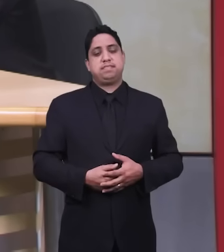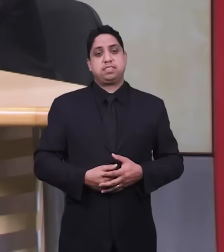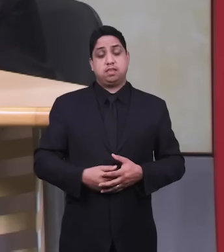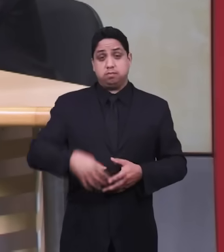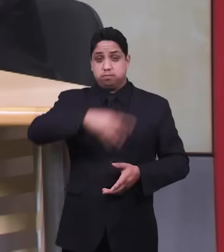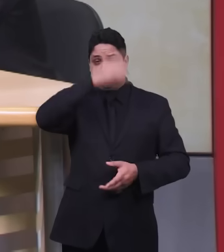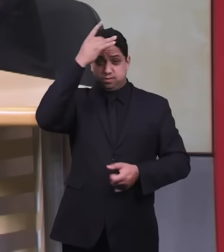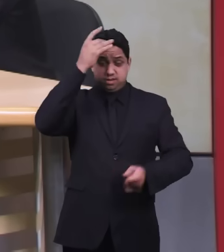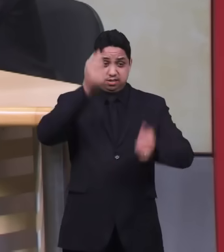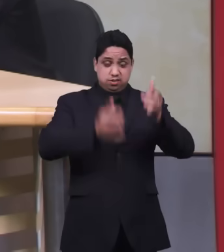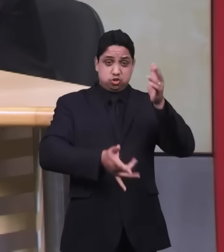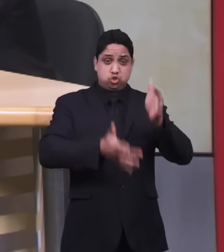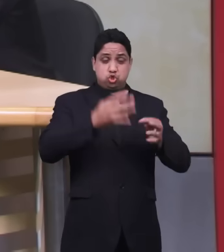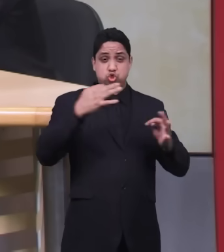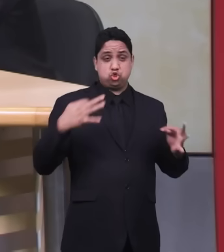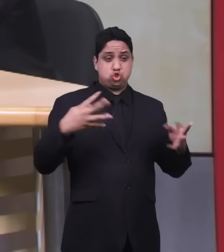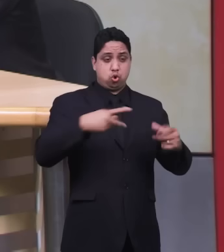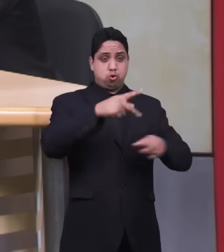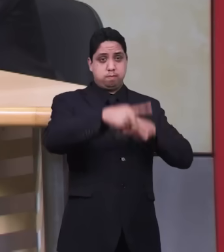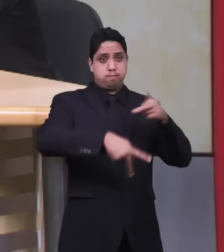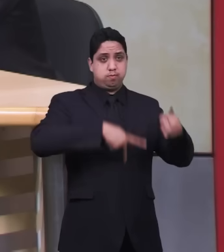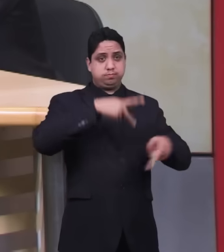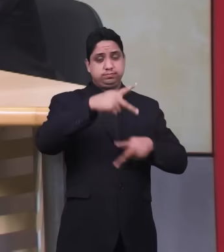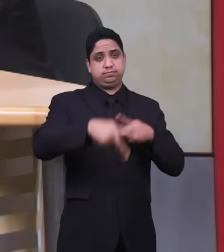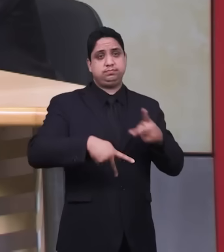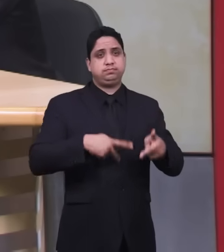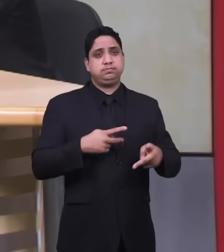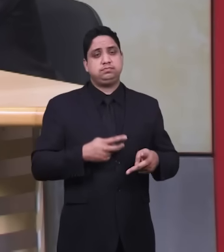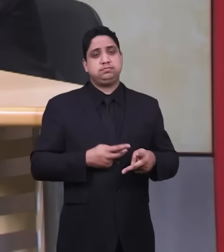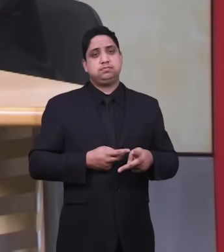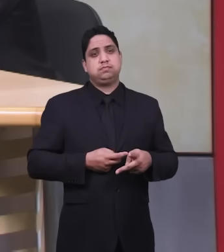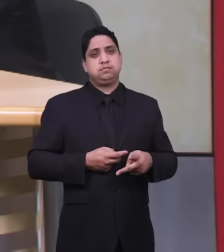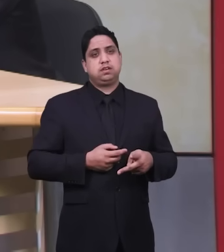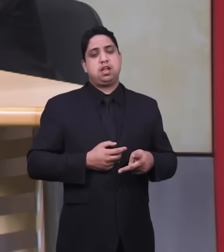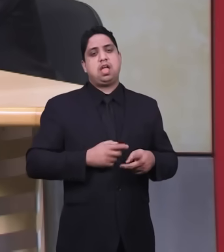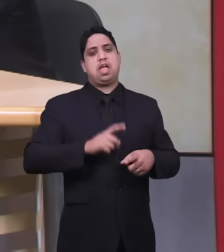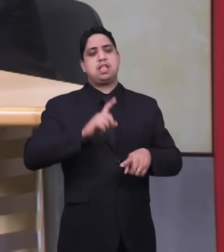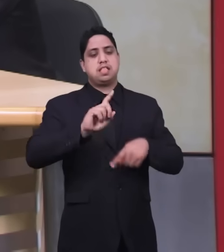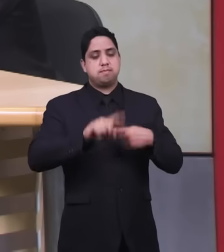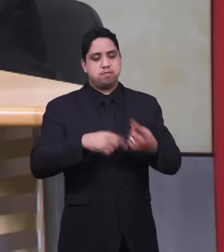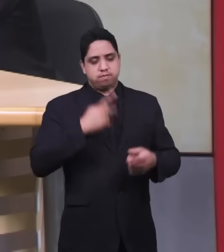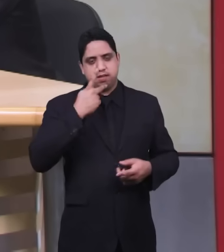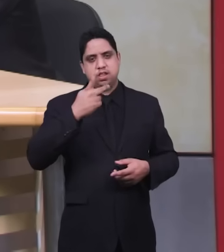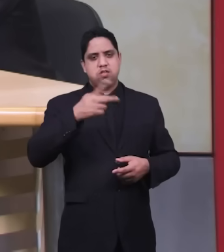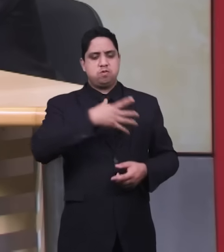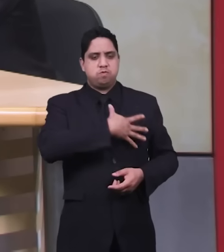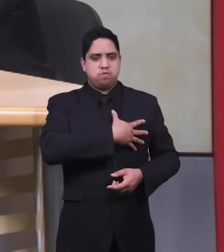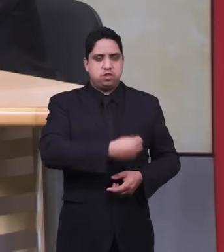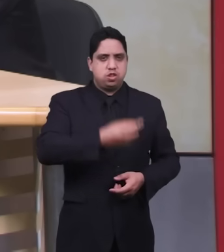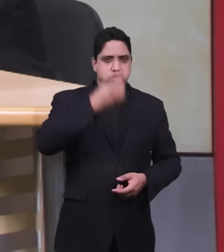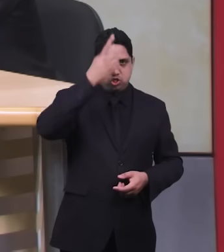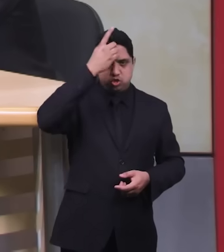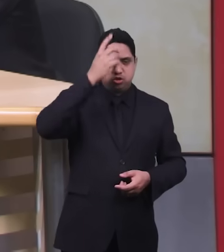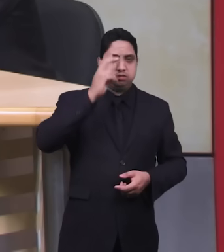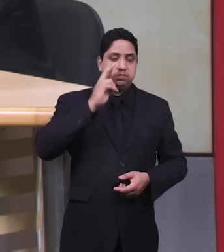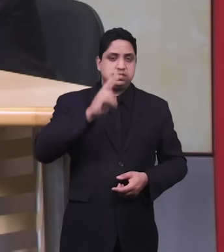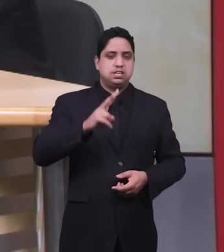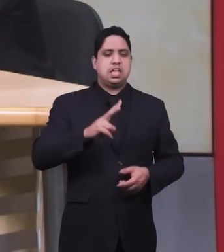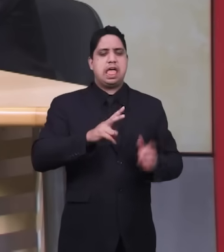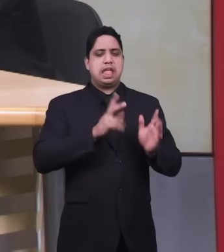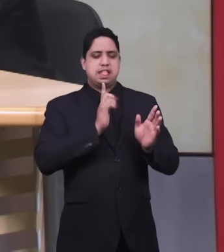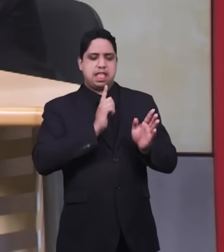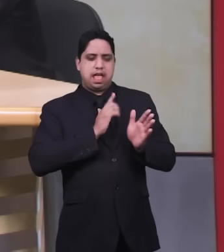Batizarei, derramarei meu espírito sobre toda a carne. Pronto. Aí seguindo isso aqui, vossos filhos terão visões. Vem toda